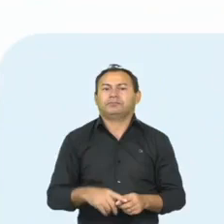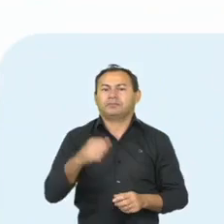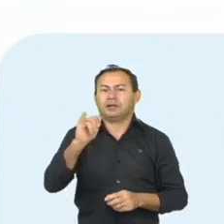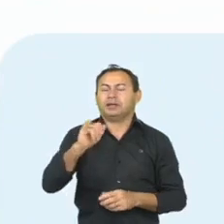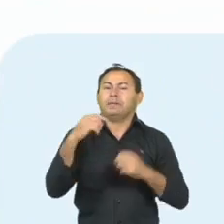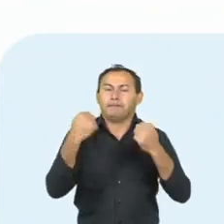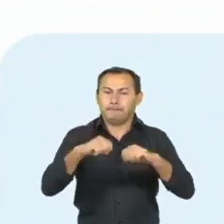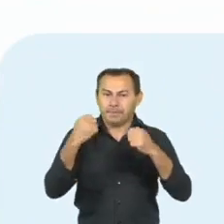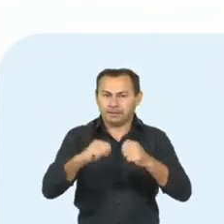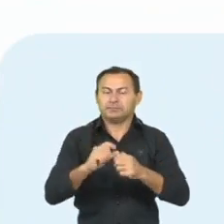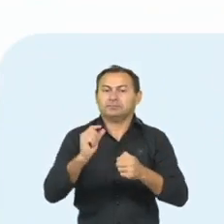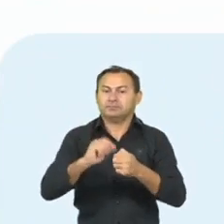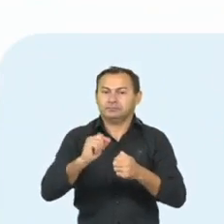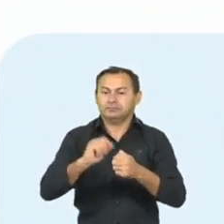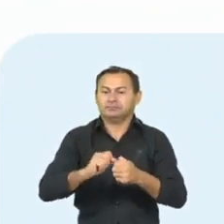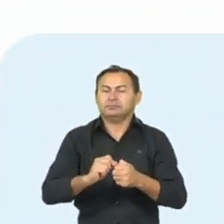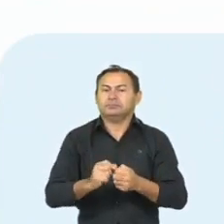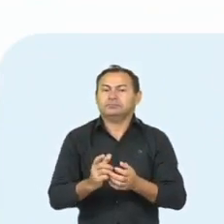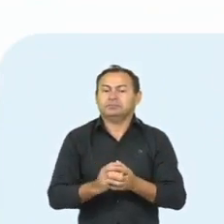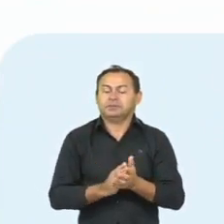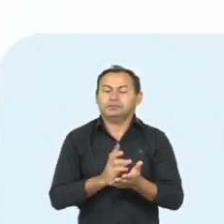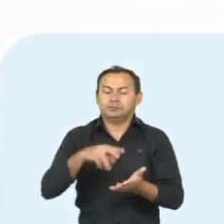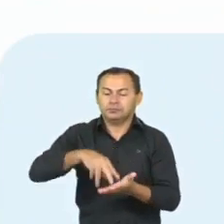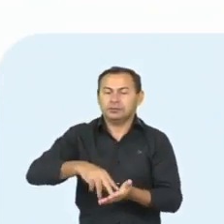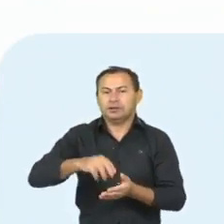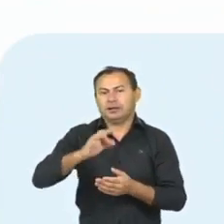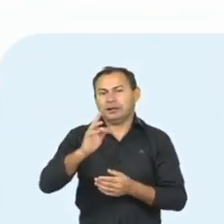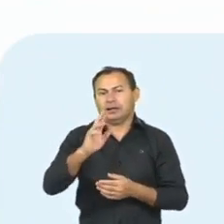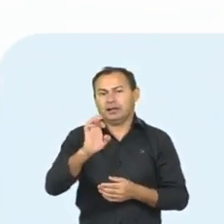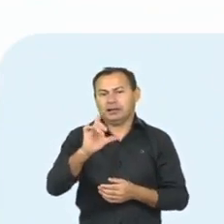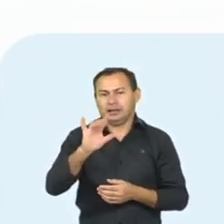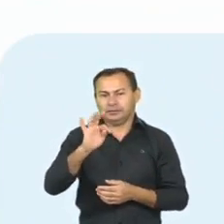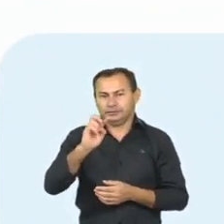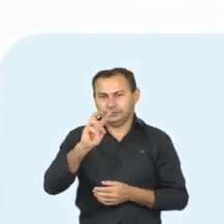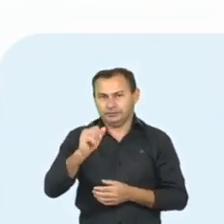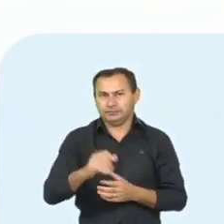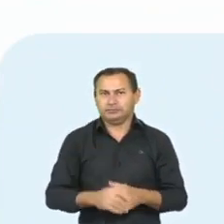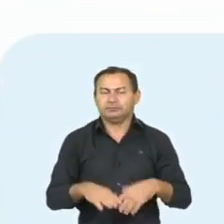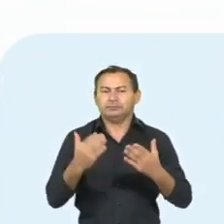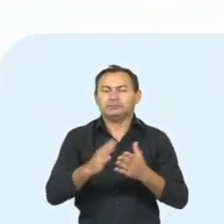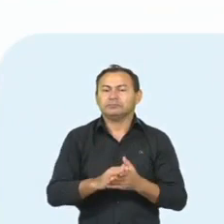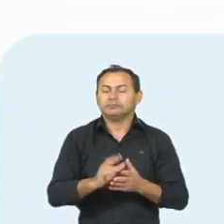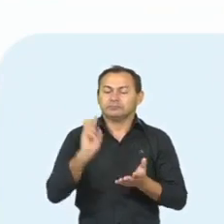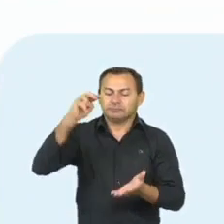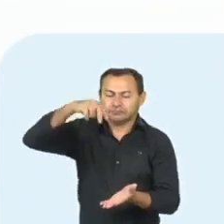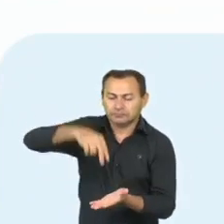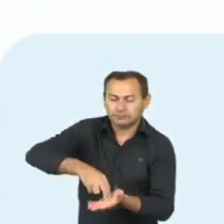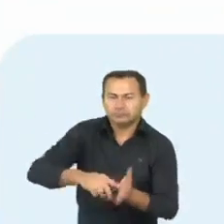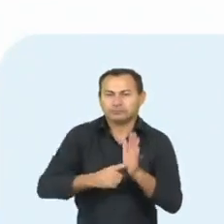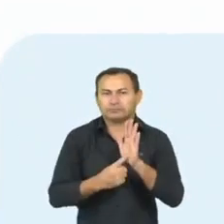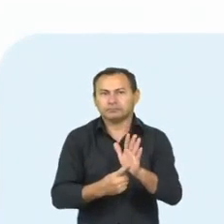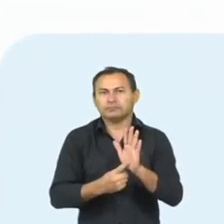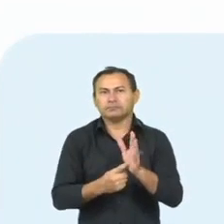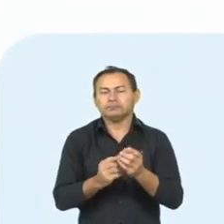gente precisa realizar medidas de frequência relativa, que estão presentes em